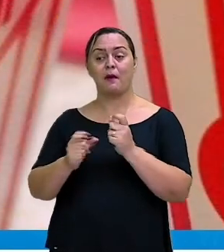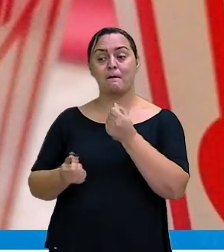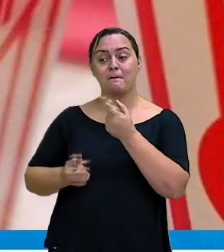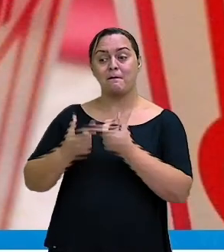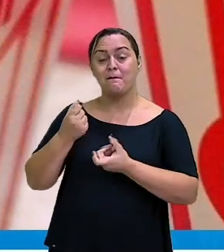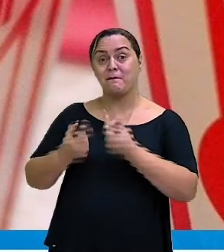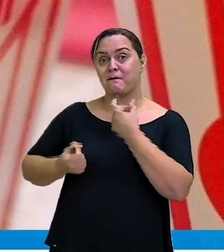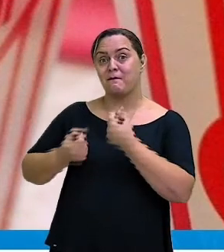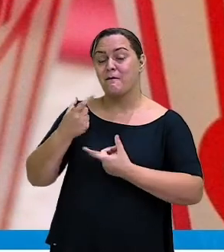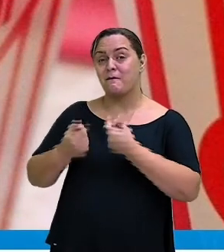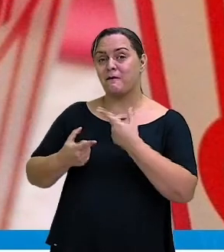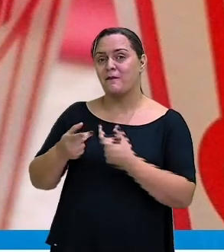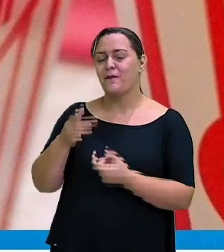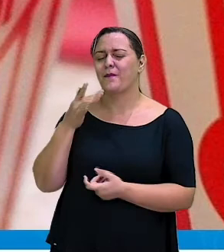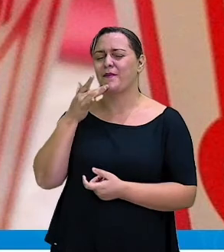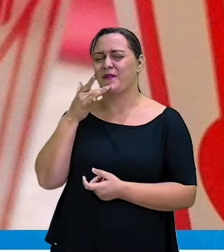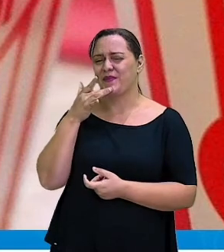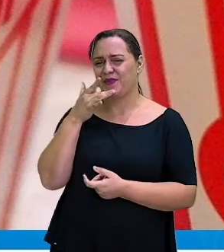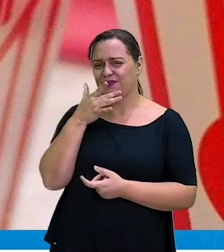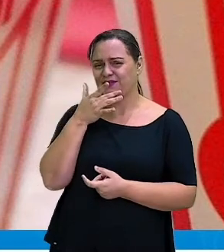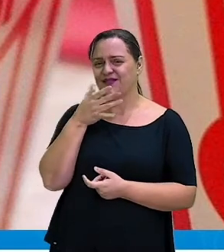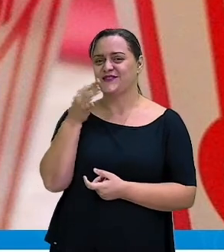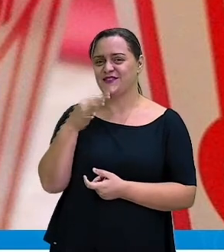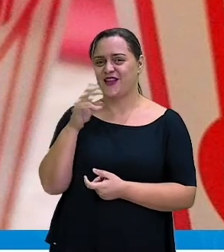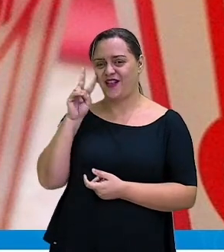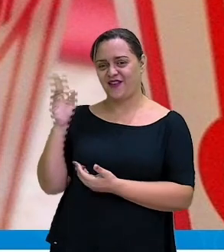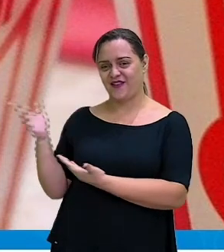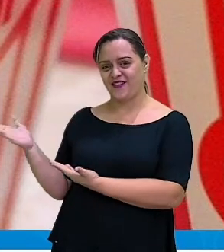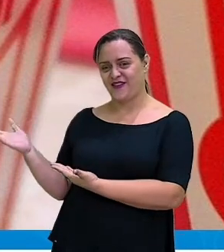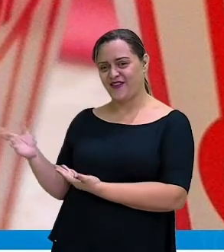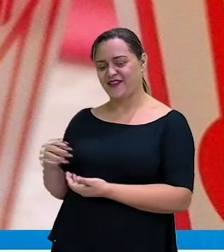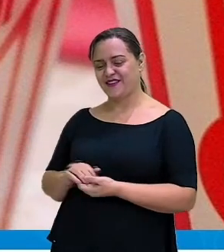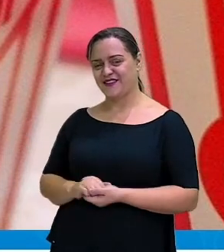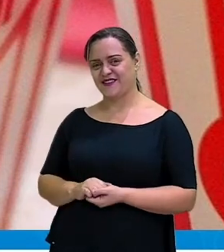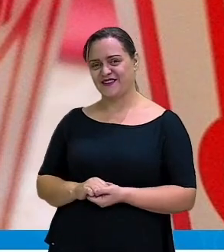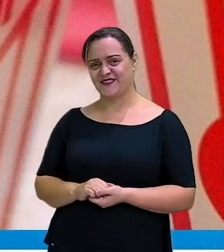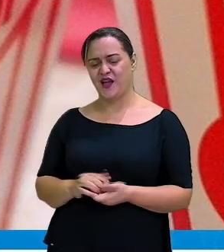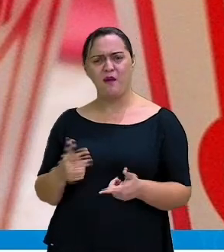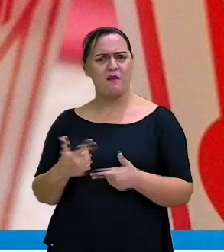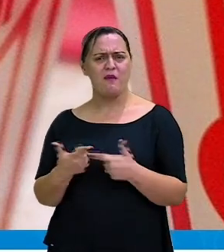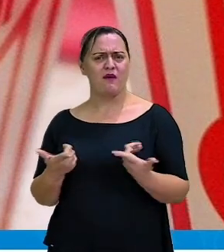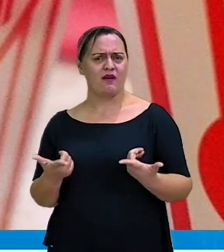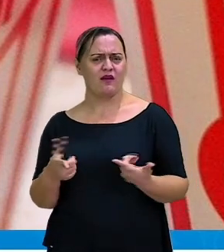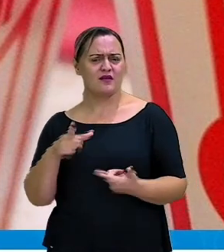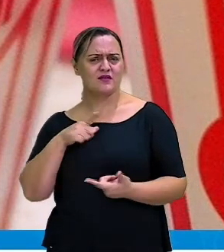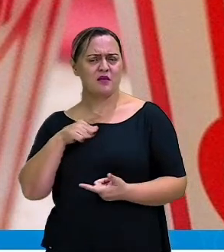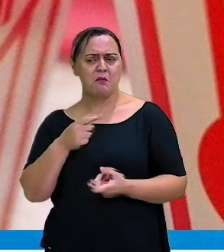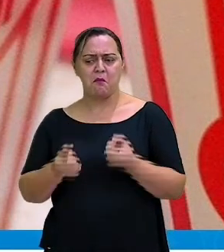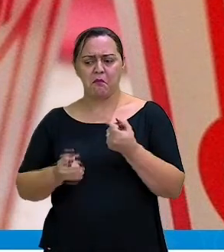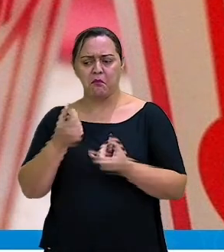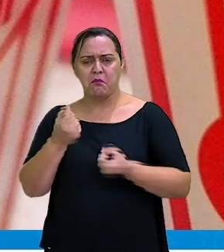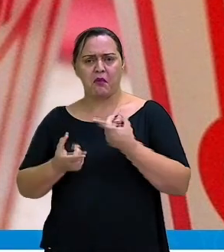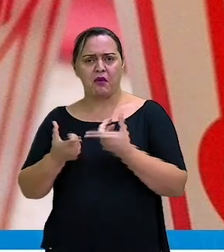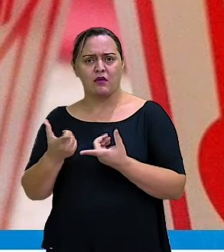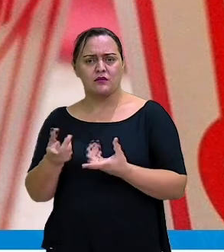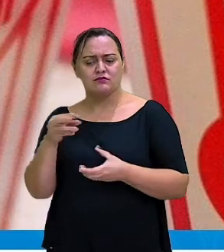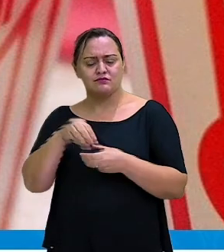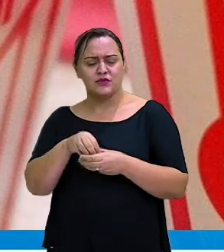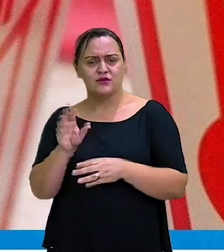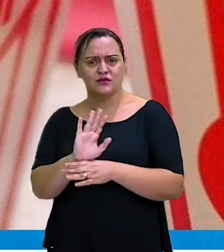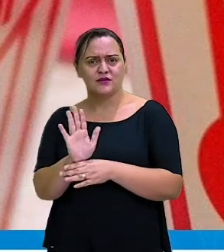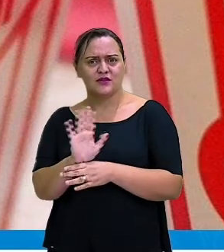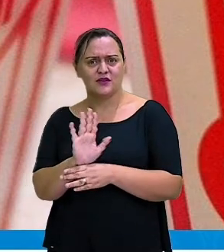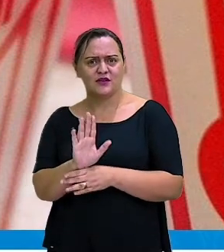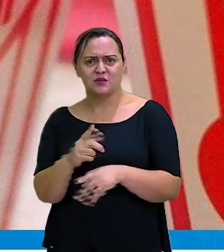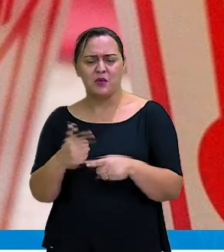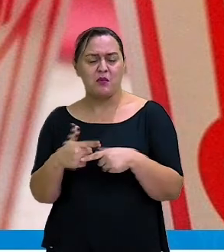aula sem falar de pipoca. Por que tem pipoca no cinema? Quem foi a primeira vendedora de pipoca no cinema? Vamos